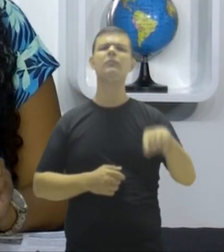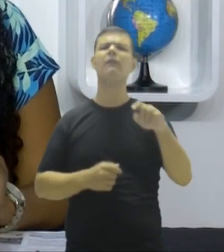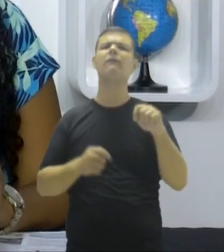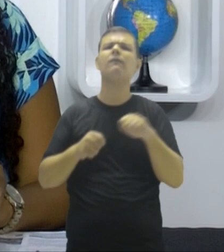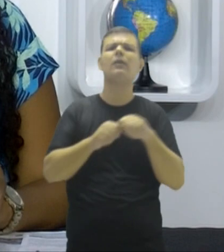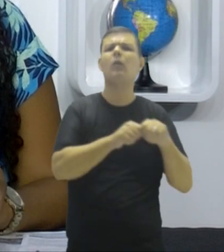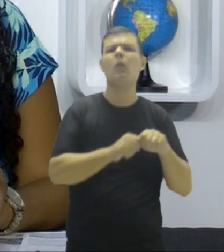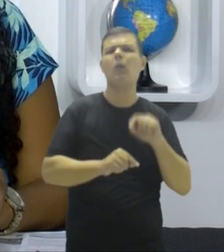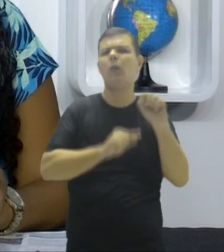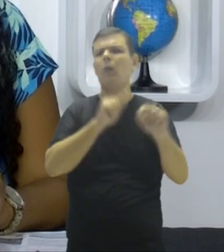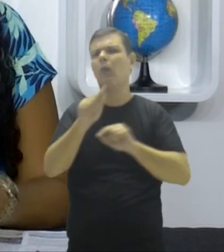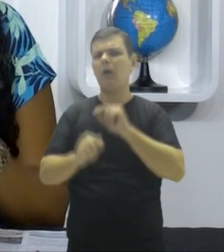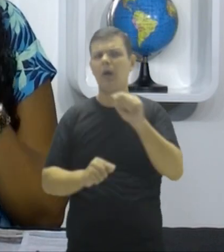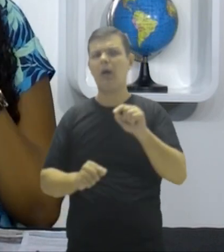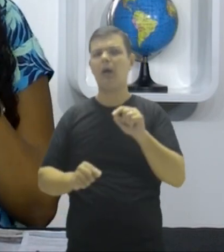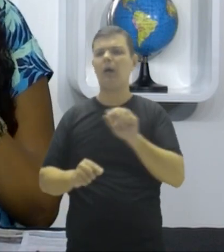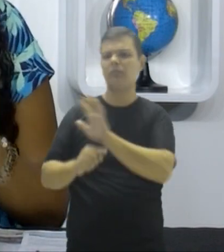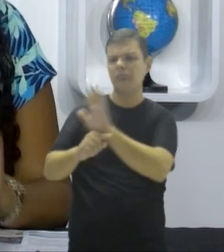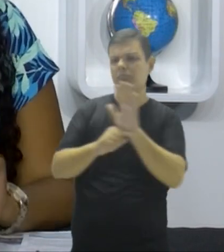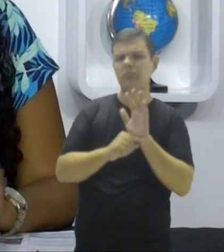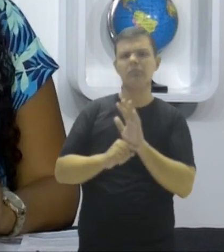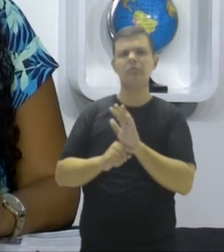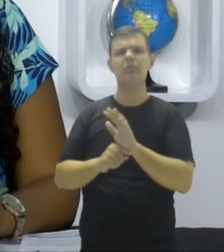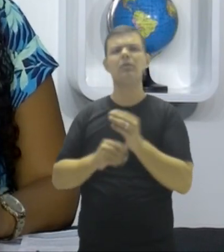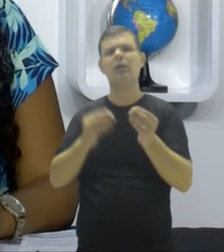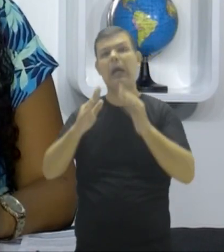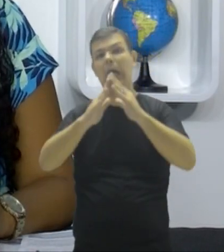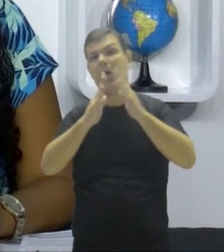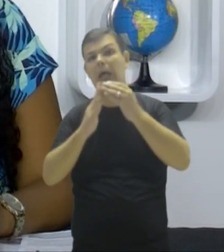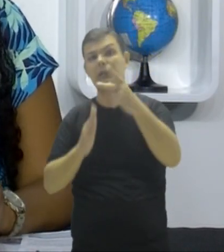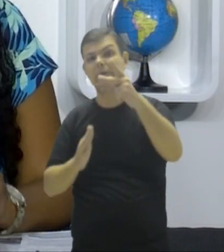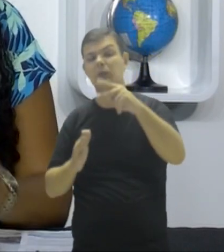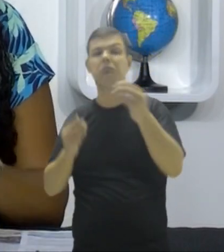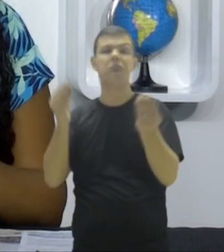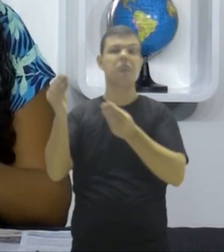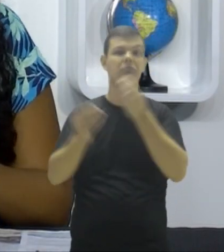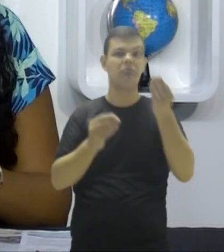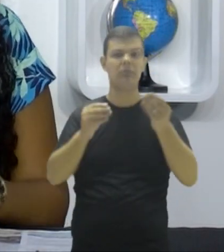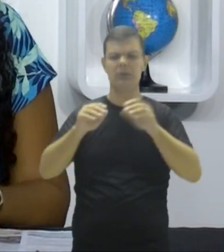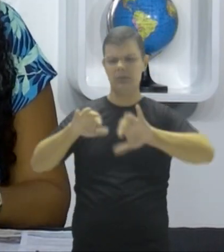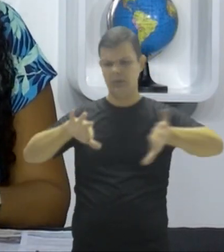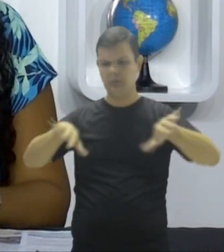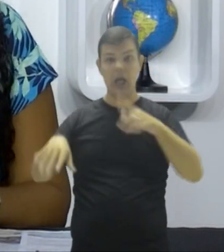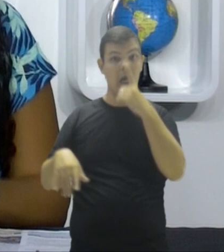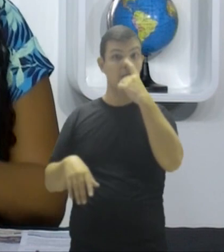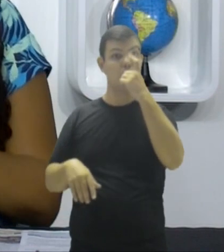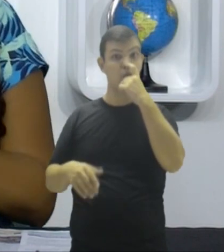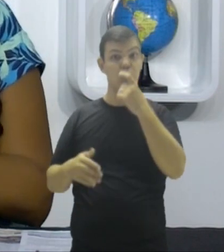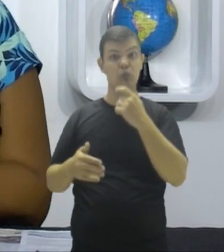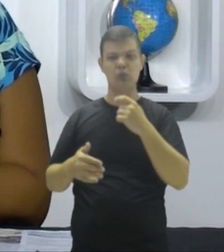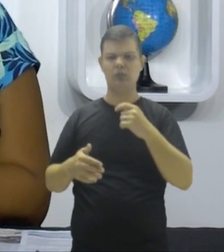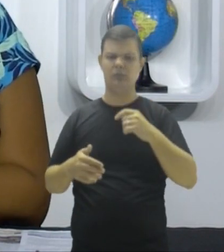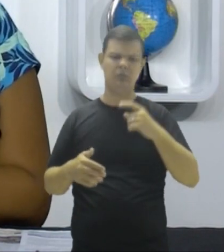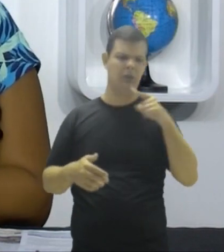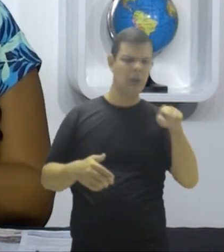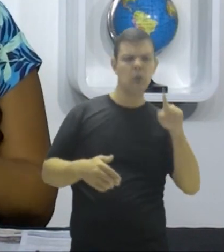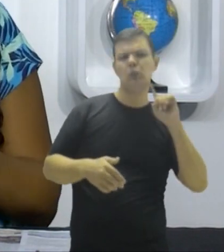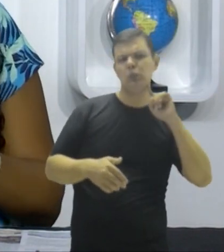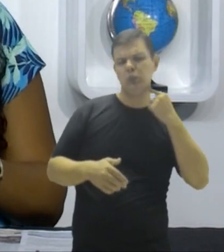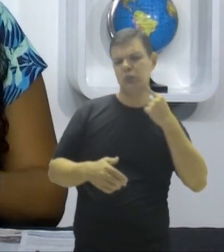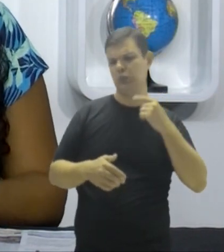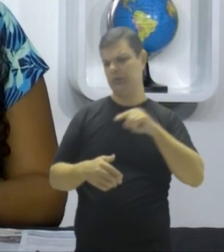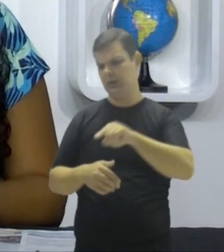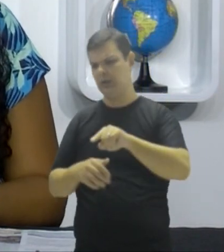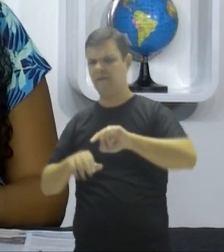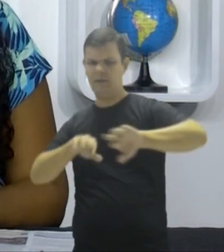pode fazer para melhorar o meio ambiente? Ajudar lá na tua casa a separar o lixo orgânico,